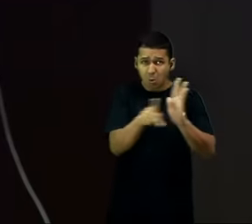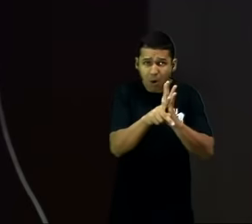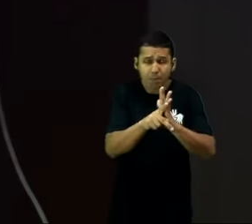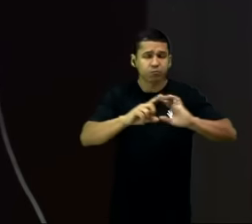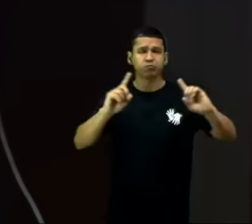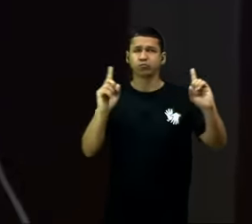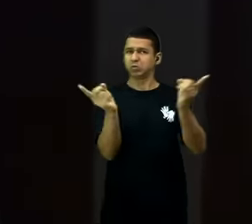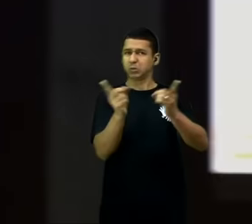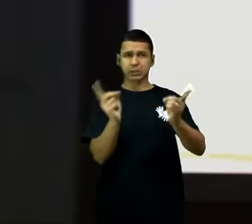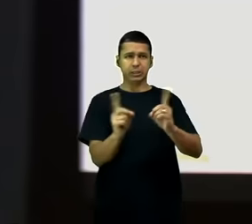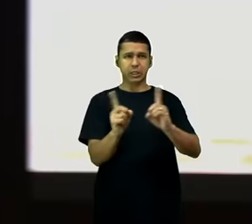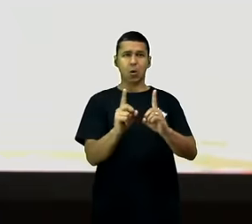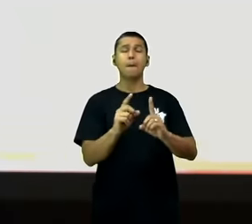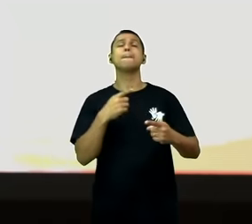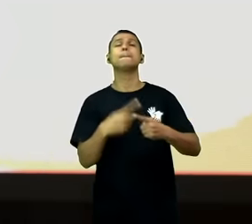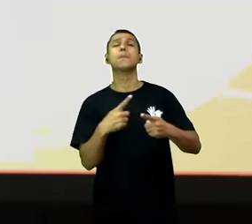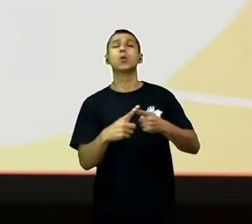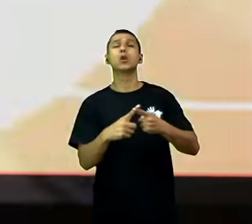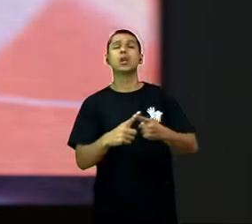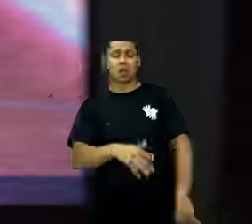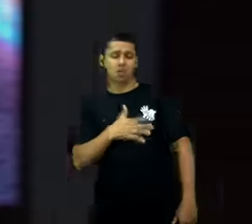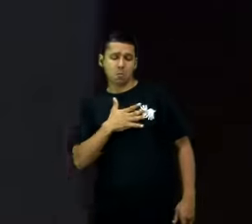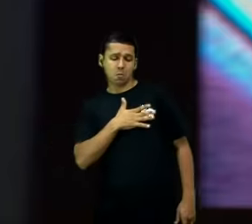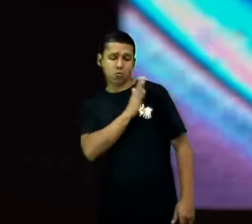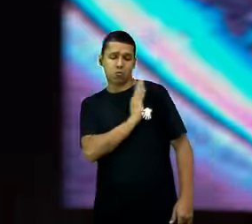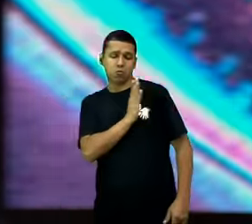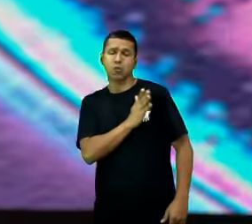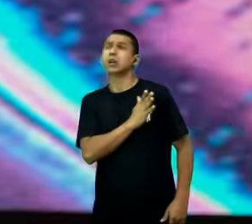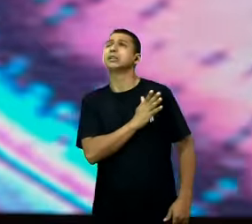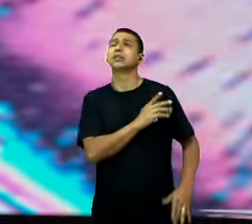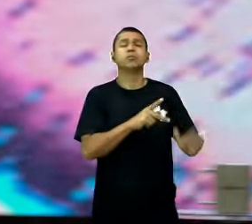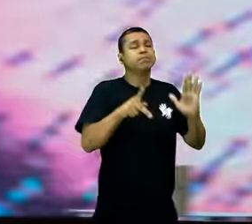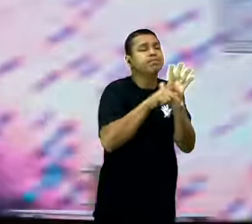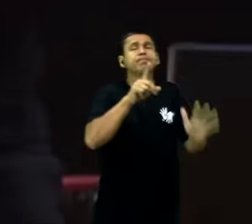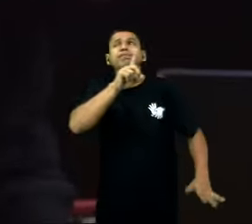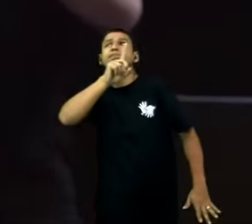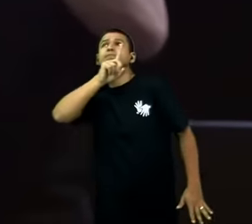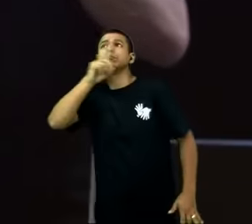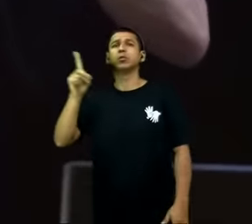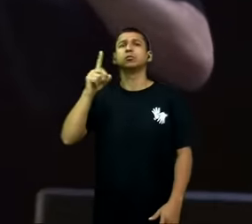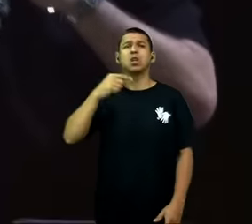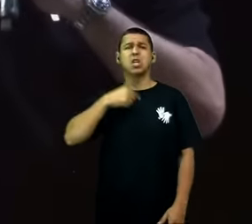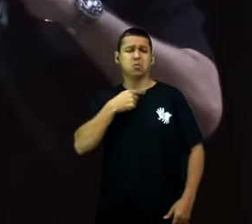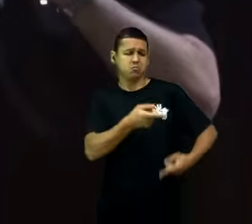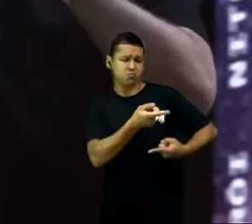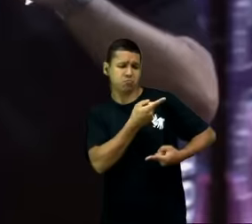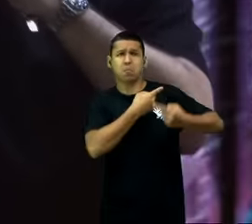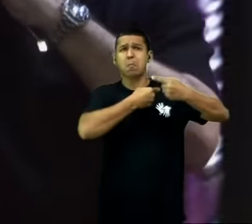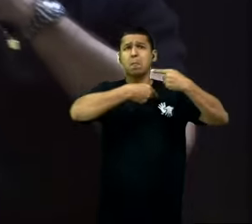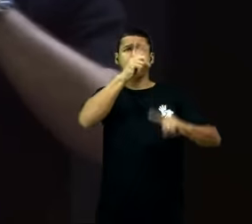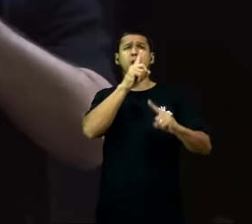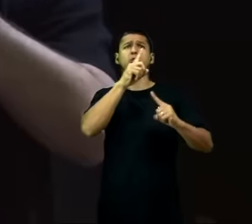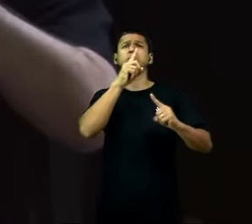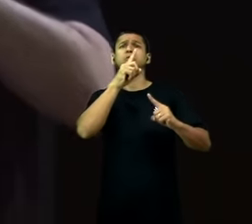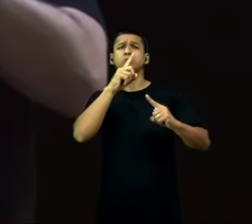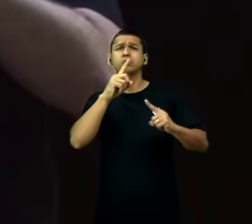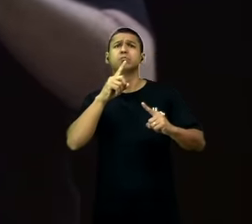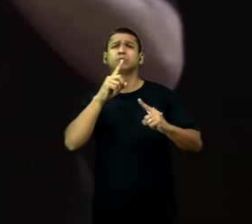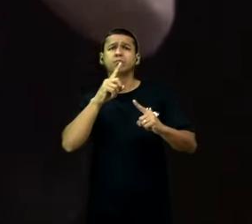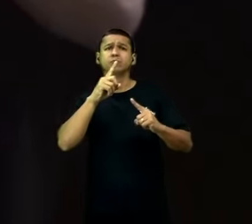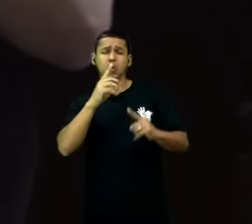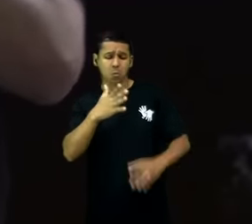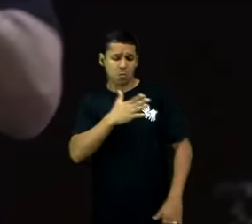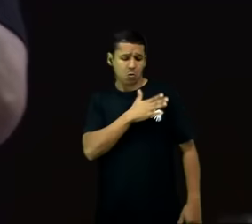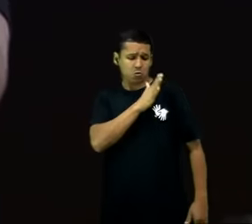dinheiro nunca vai ter meu coração, nunca, nunca. Eu nunca vou ser mesquinho, eu nunca vou ser miserável, eu nunca vou amar o dinheiro. Não, não, não. Meu coração só tem um